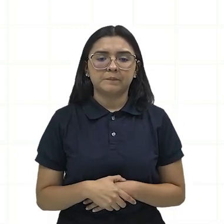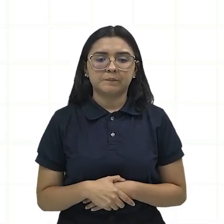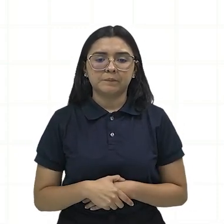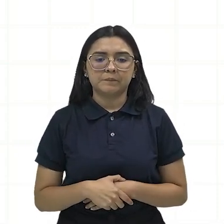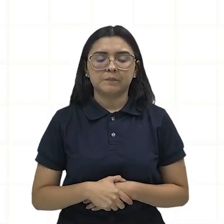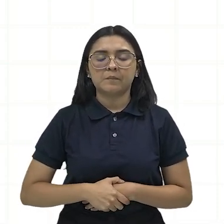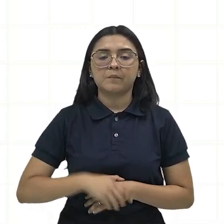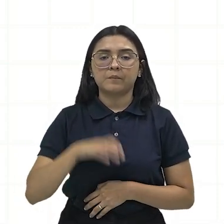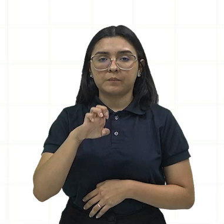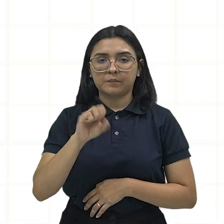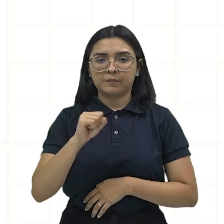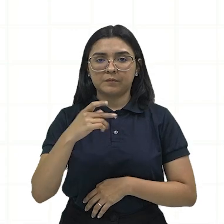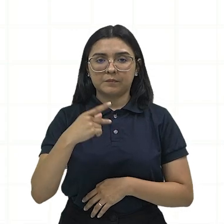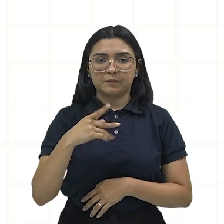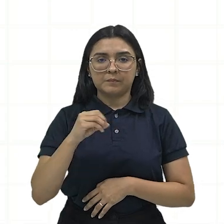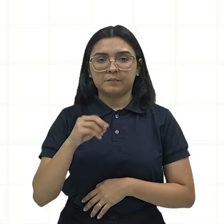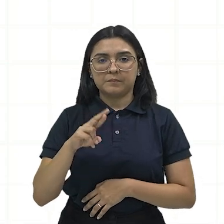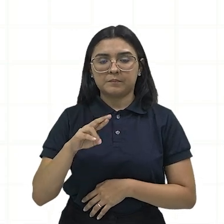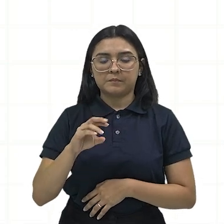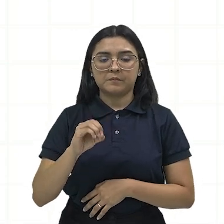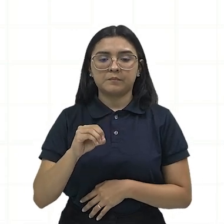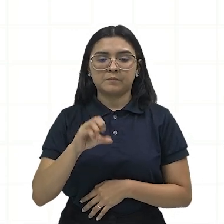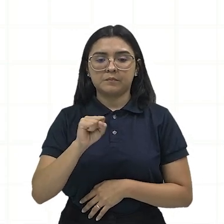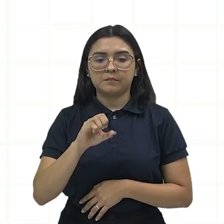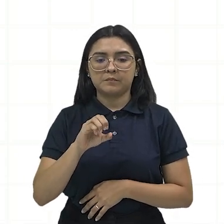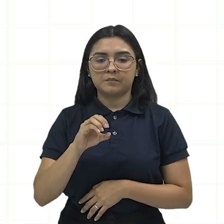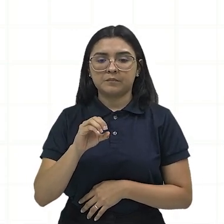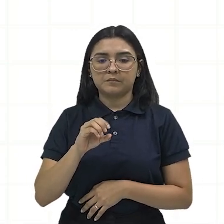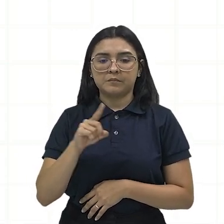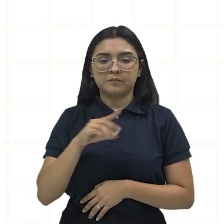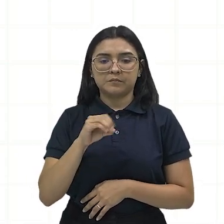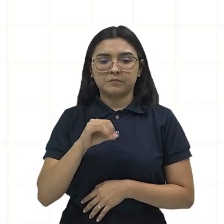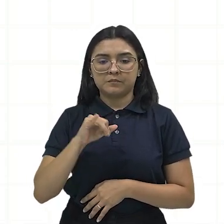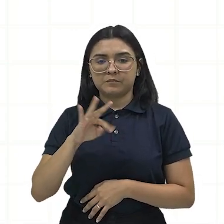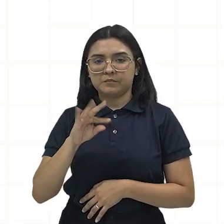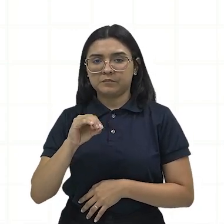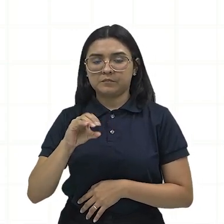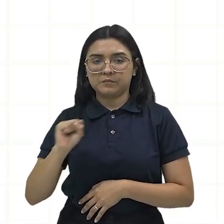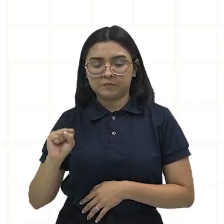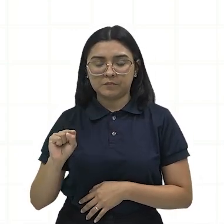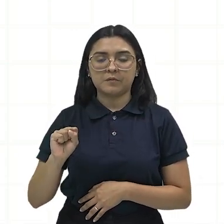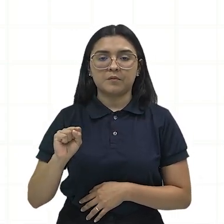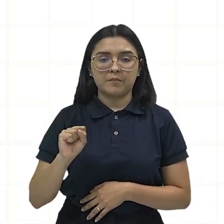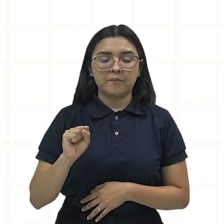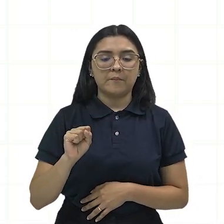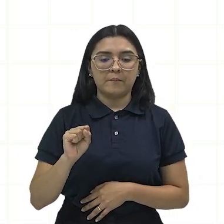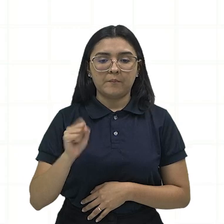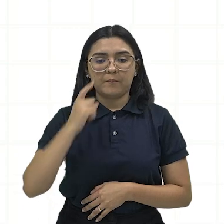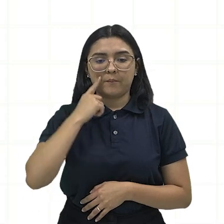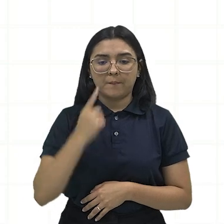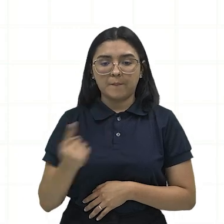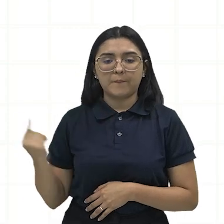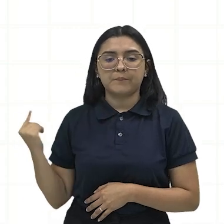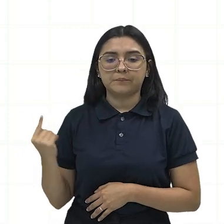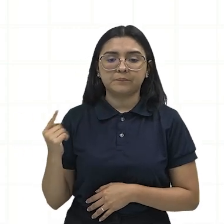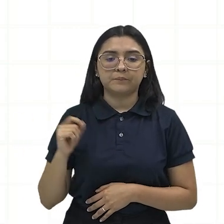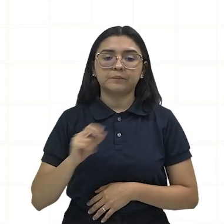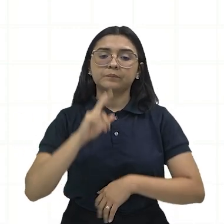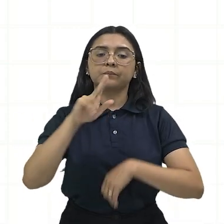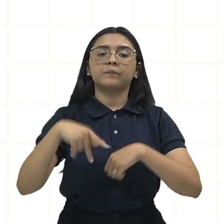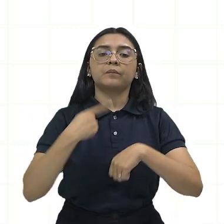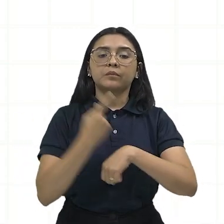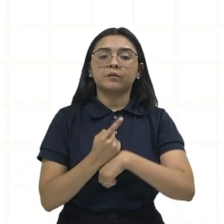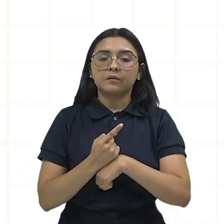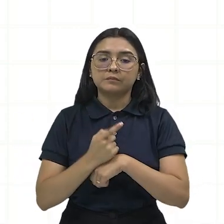se chama esporozoítos. Nessa forma de esporozoítos, eles vão